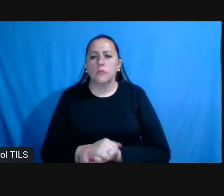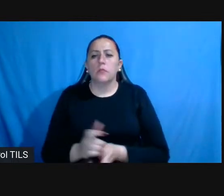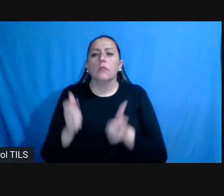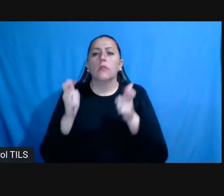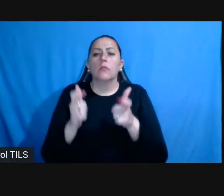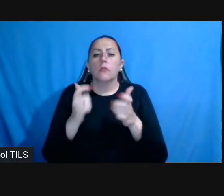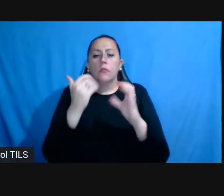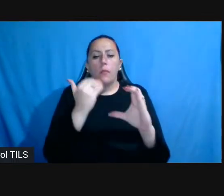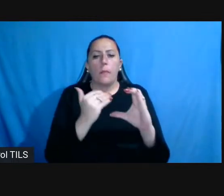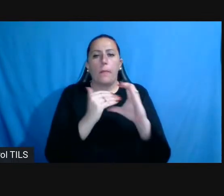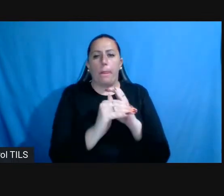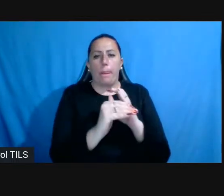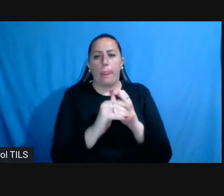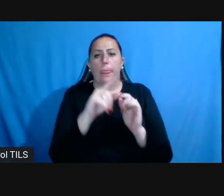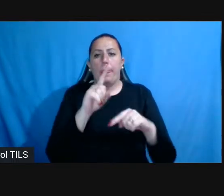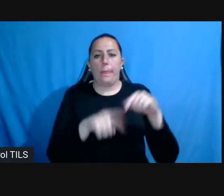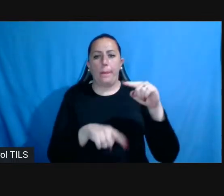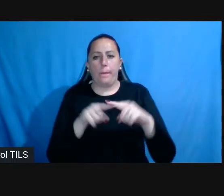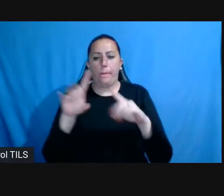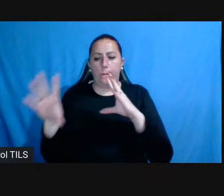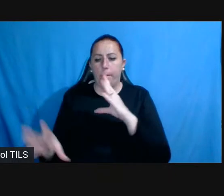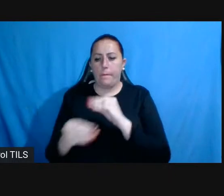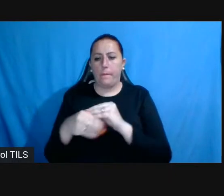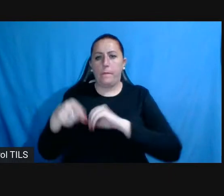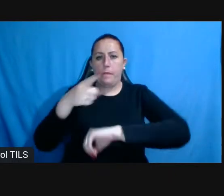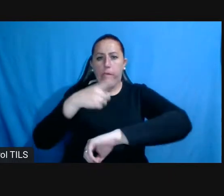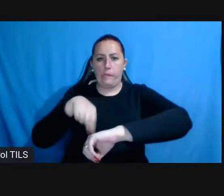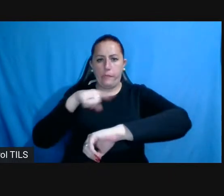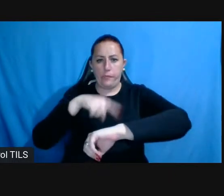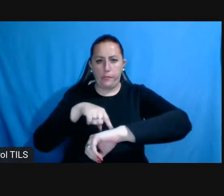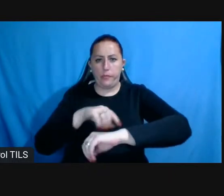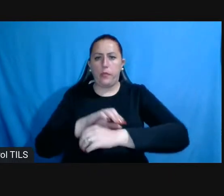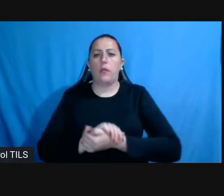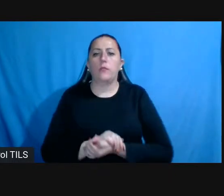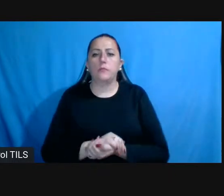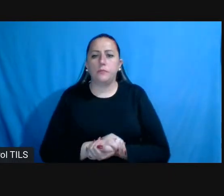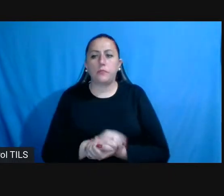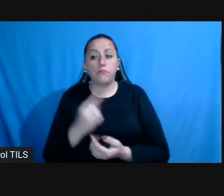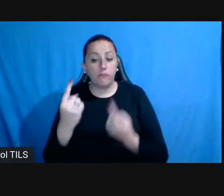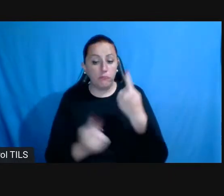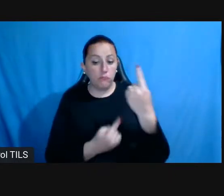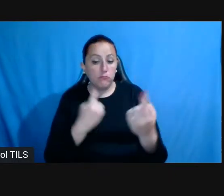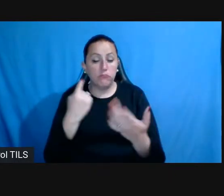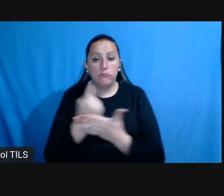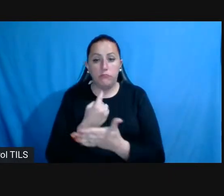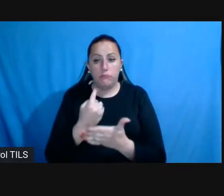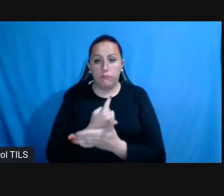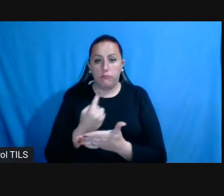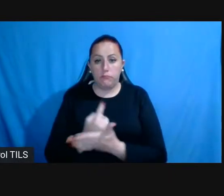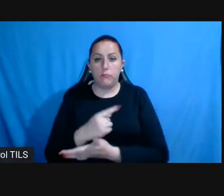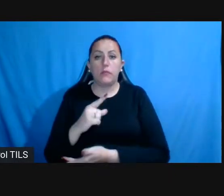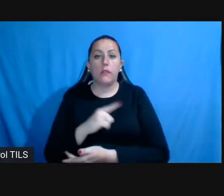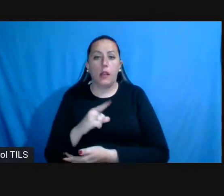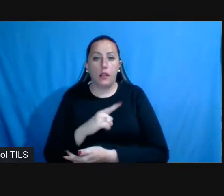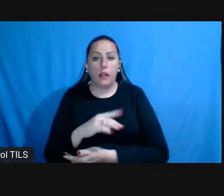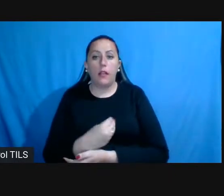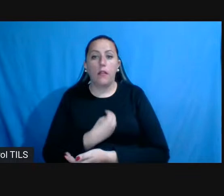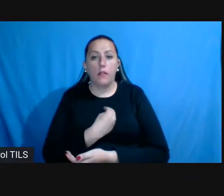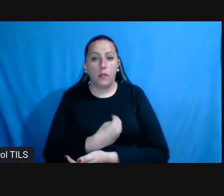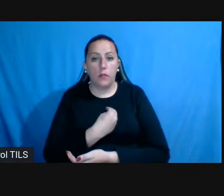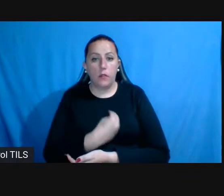as atividades complementares? Então, essas são algumas perguntas que a gente ainda tem